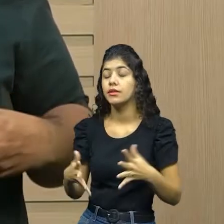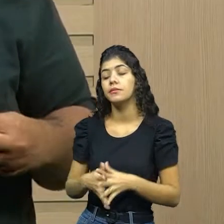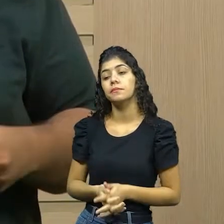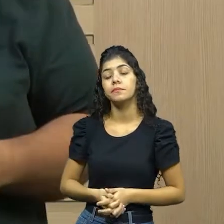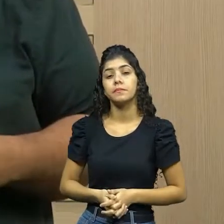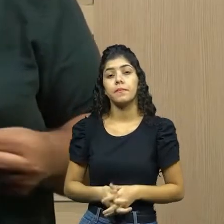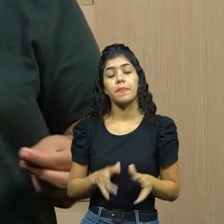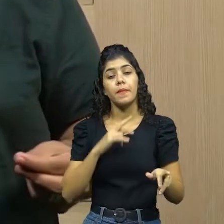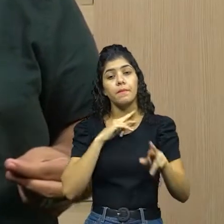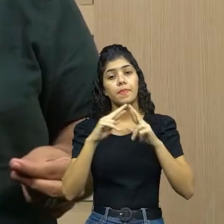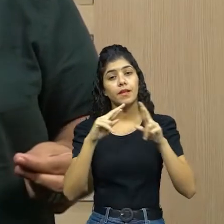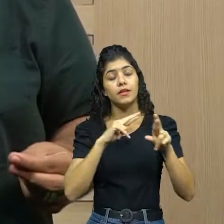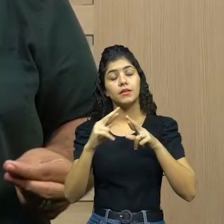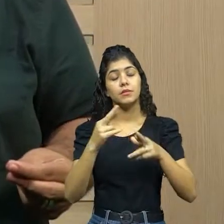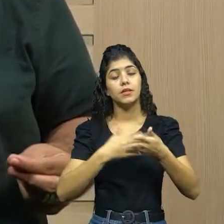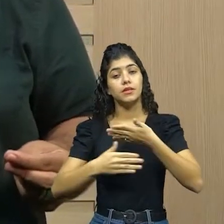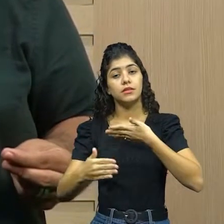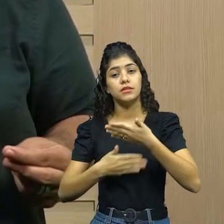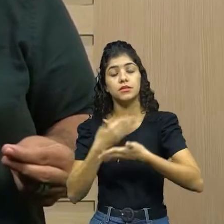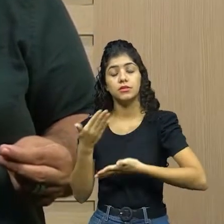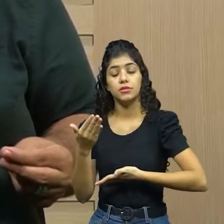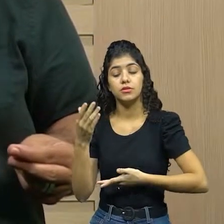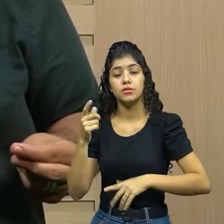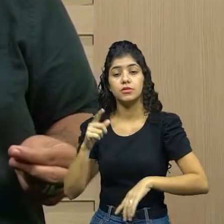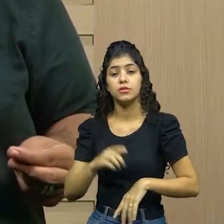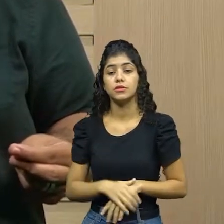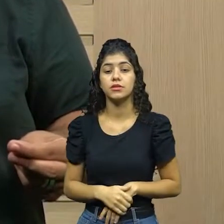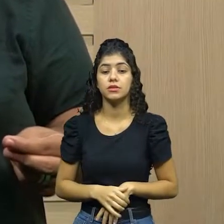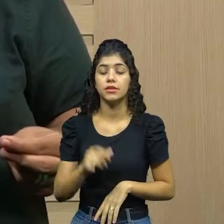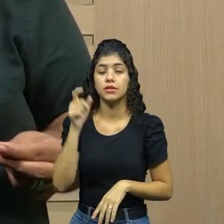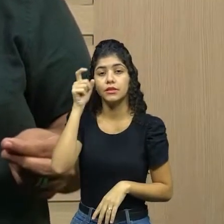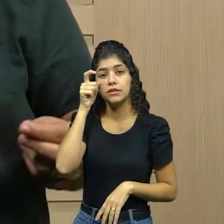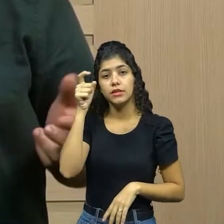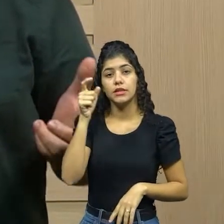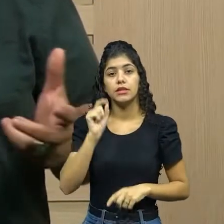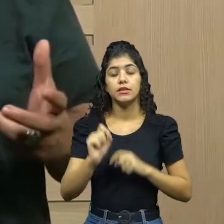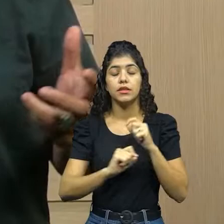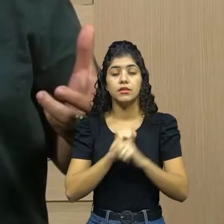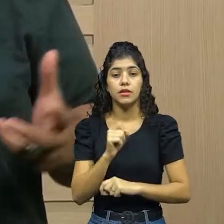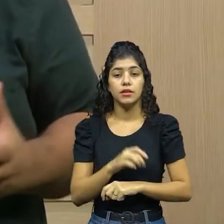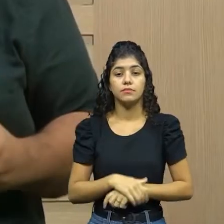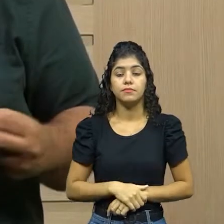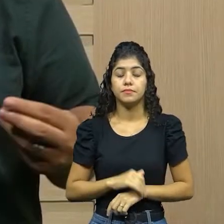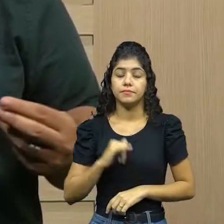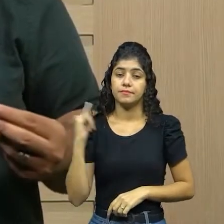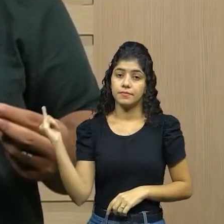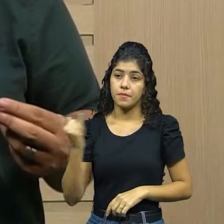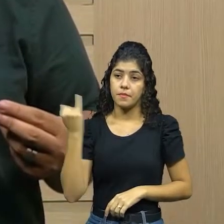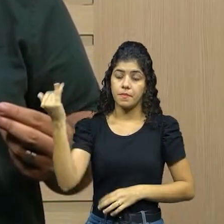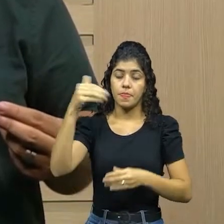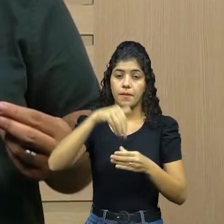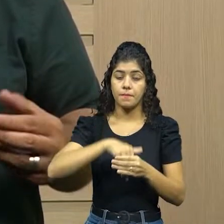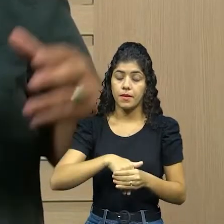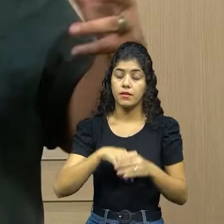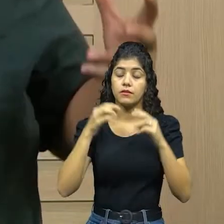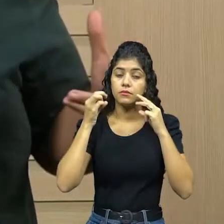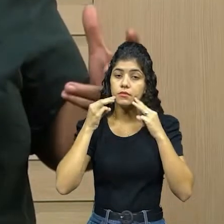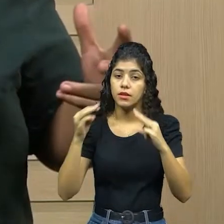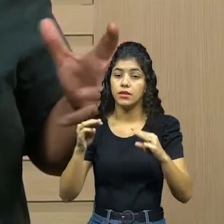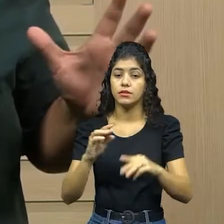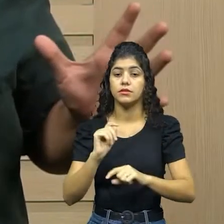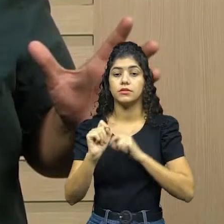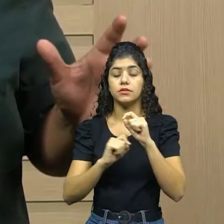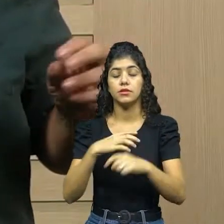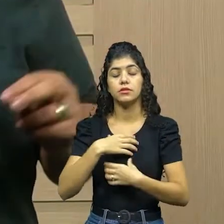esse relacionamento de troca, de interesses, é muito importante dentro do marketing. É um